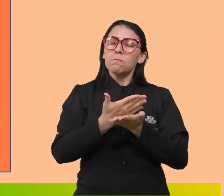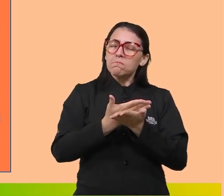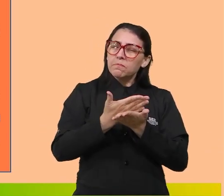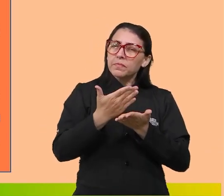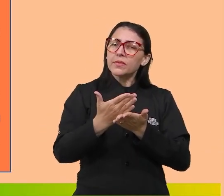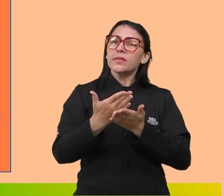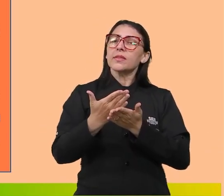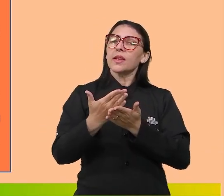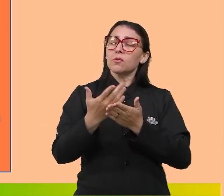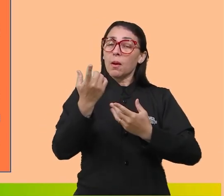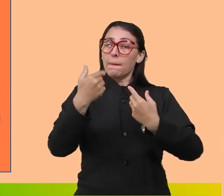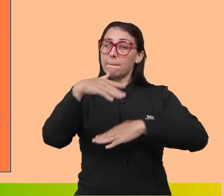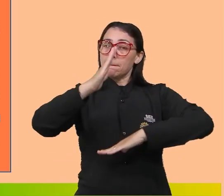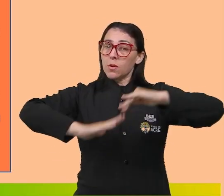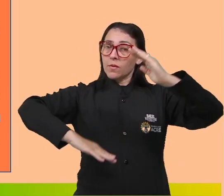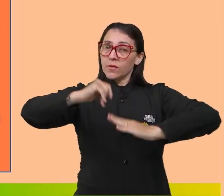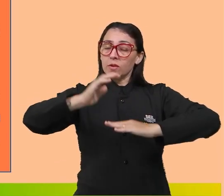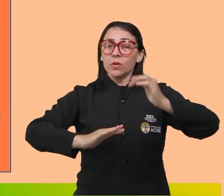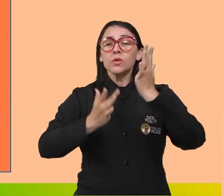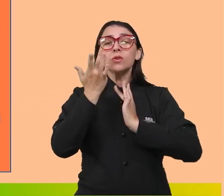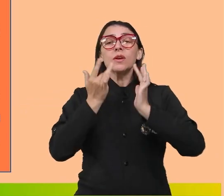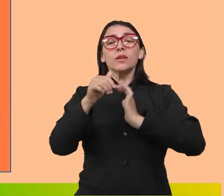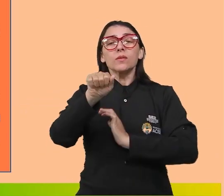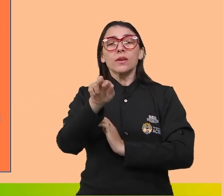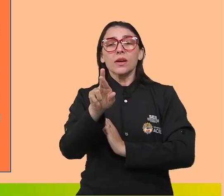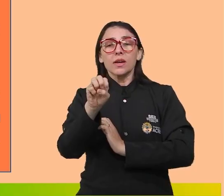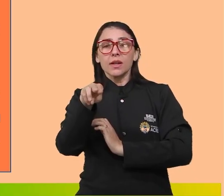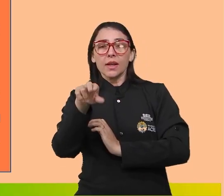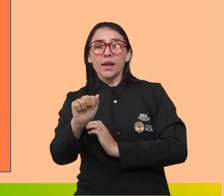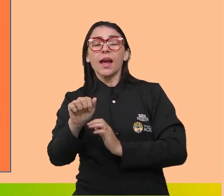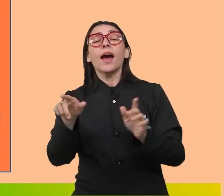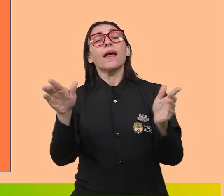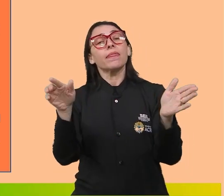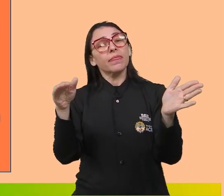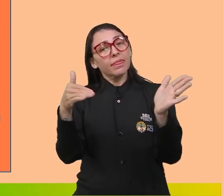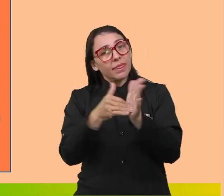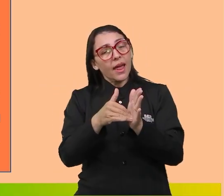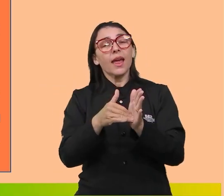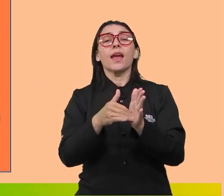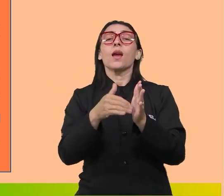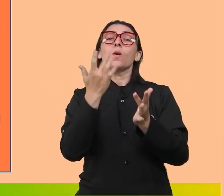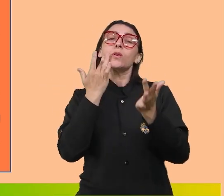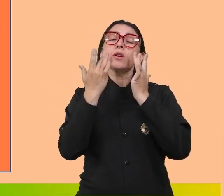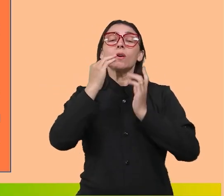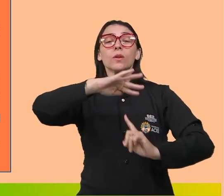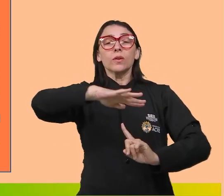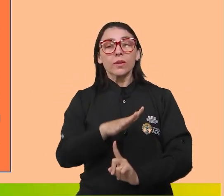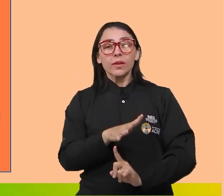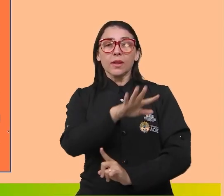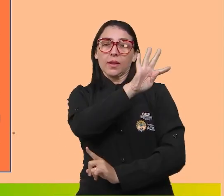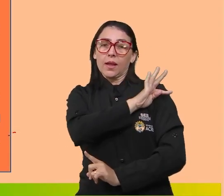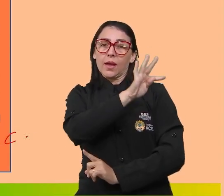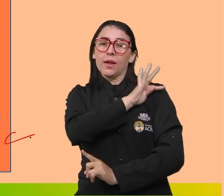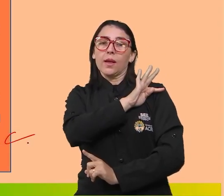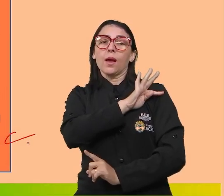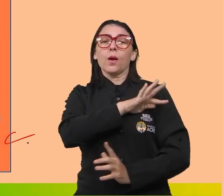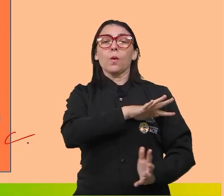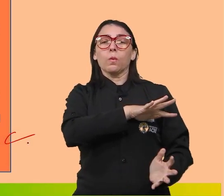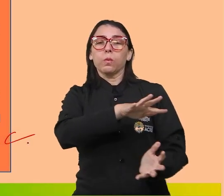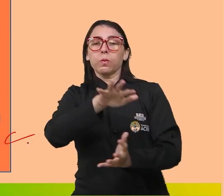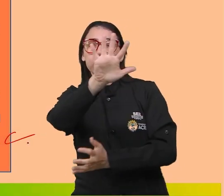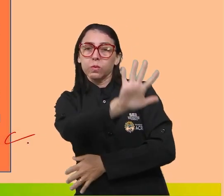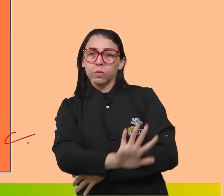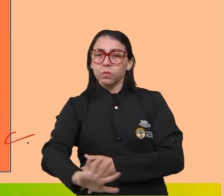sua carreira no Teatro Arena até o Teatro do Oprimido, técnica que tornou mundialmente